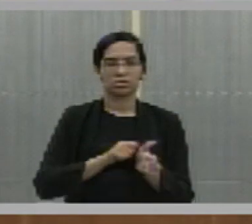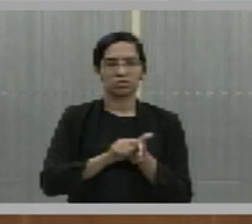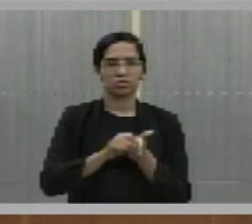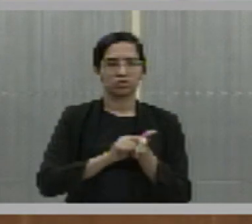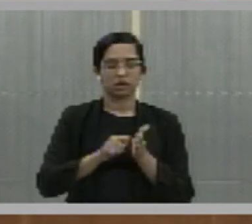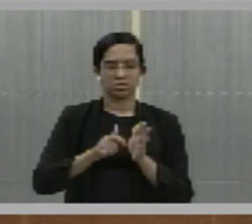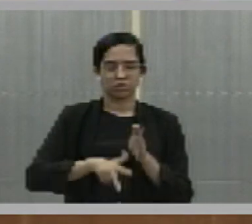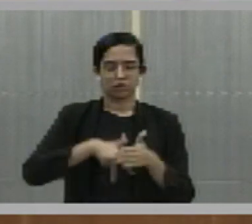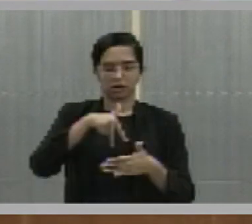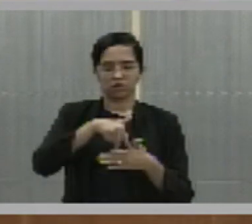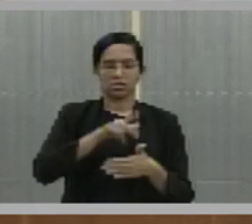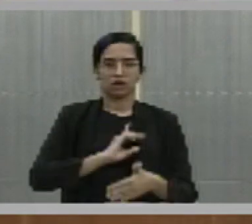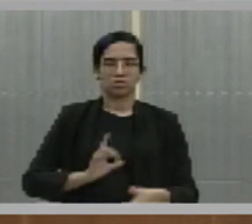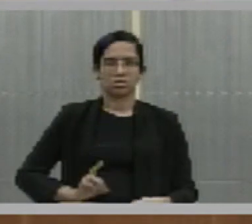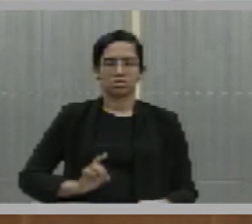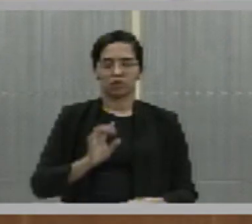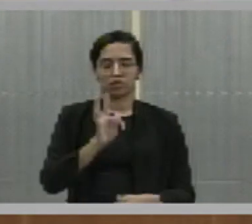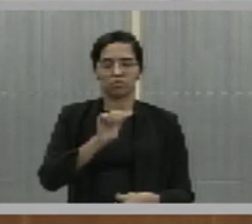deputado Thales Coelho.